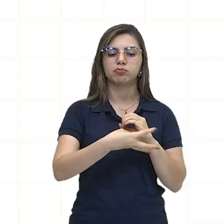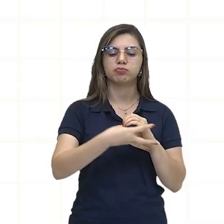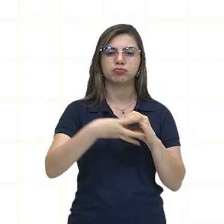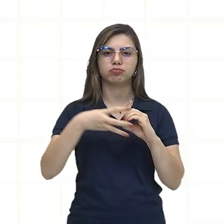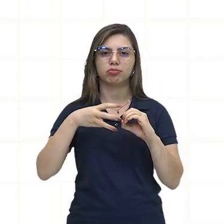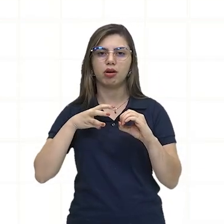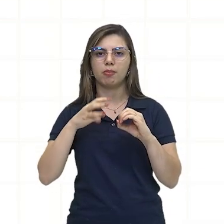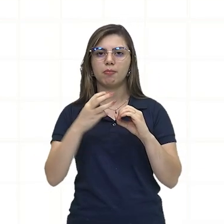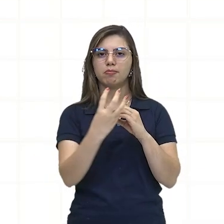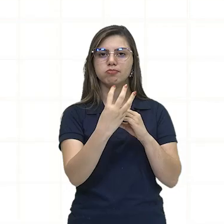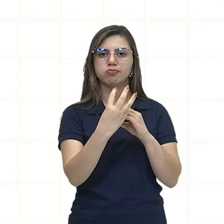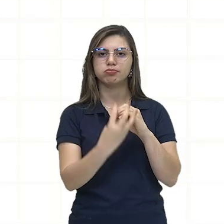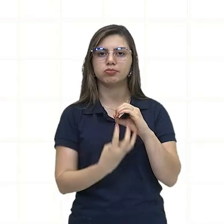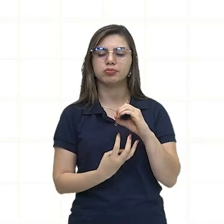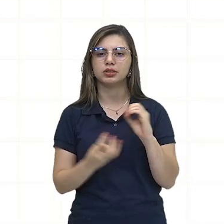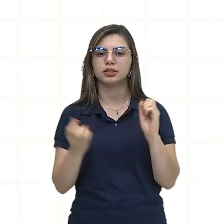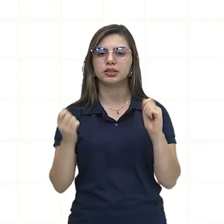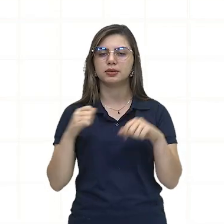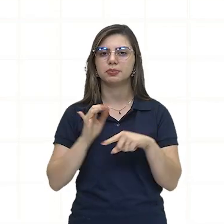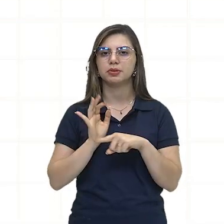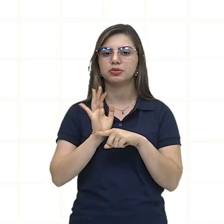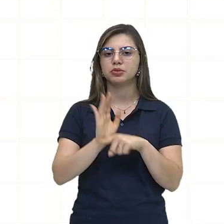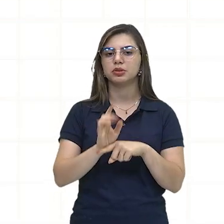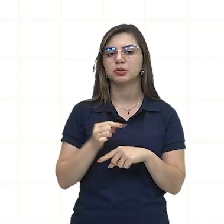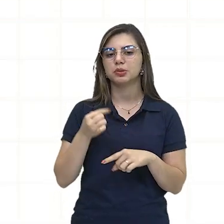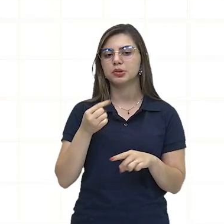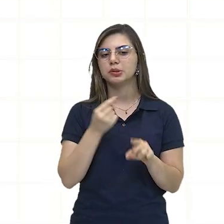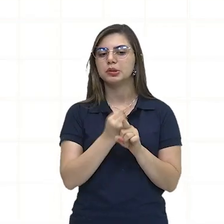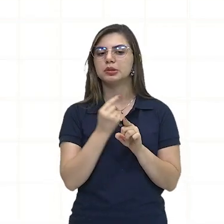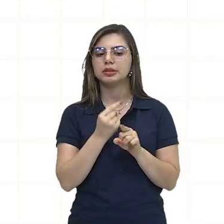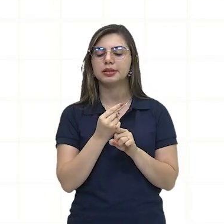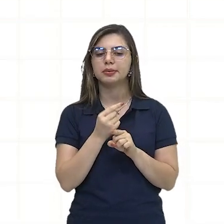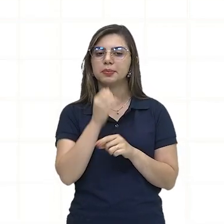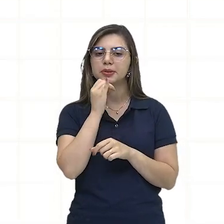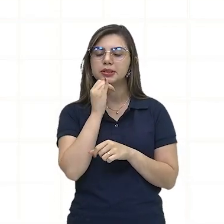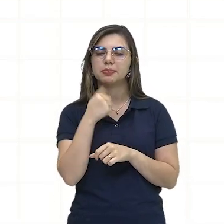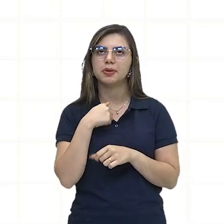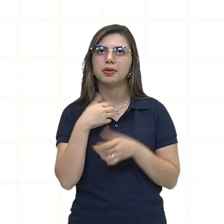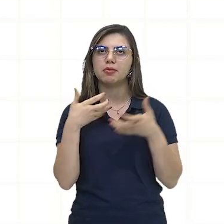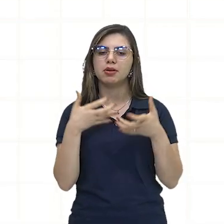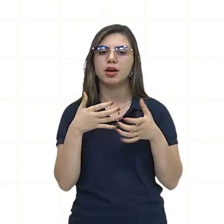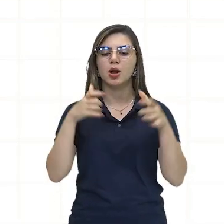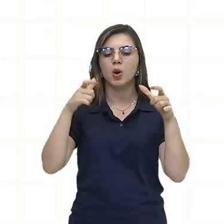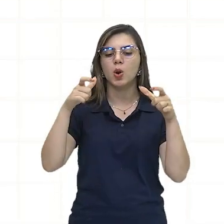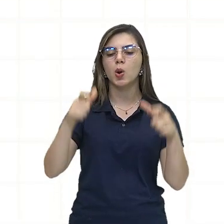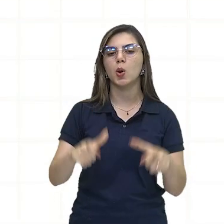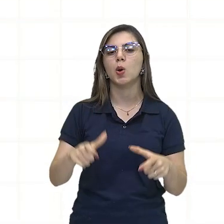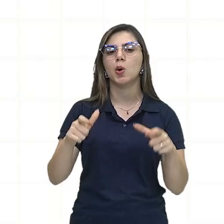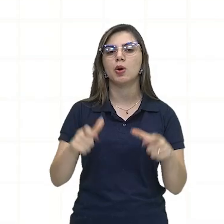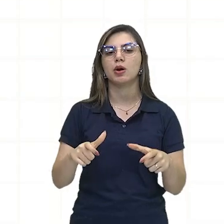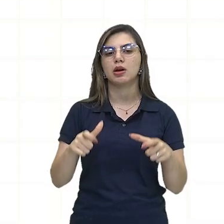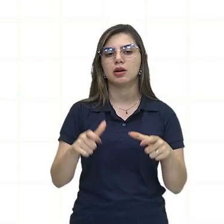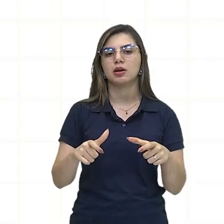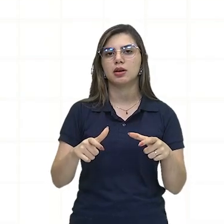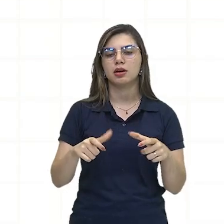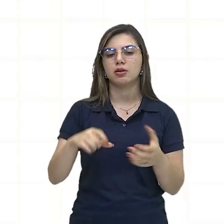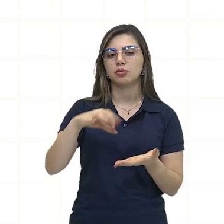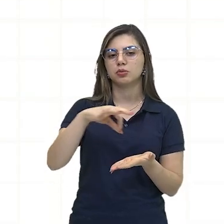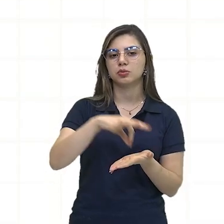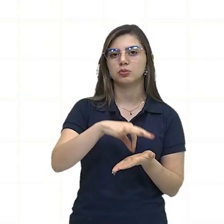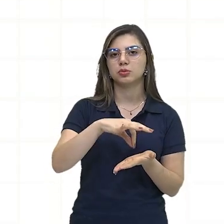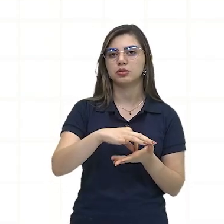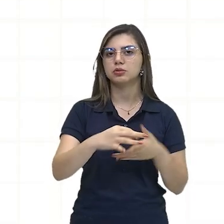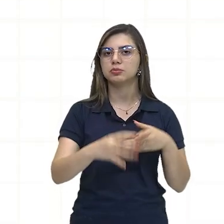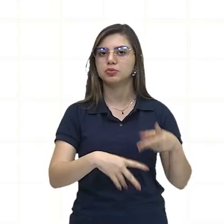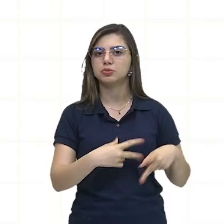gente, principalmente, a identificar. Eu quero localizar melhor a sede do